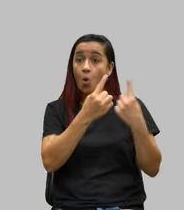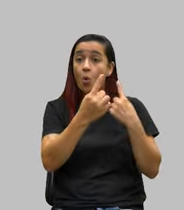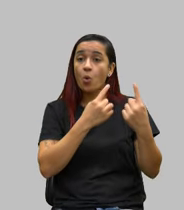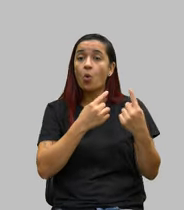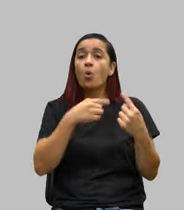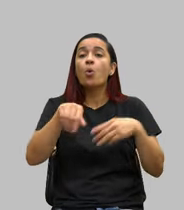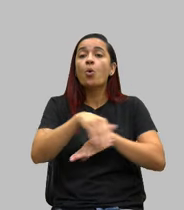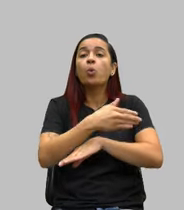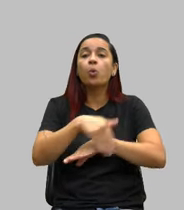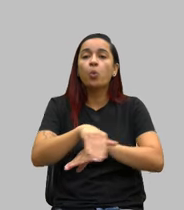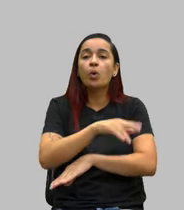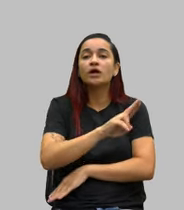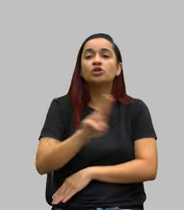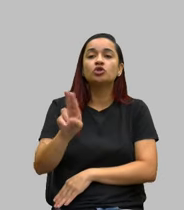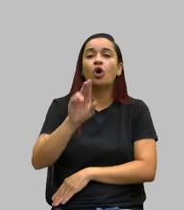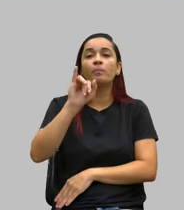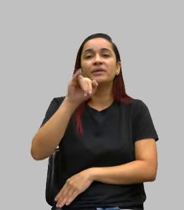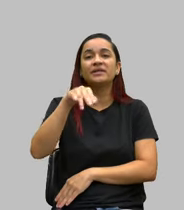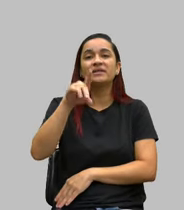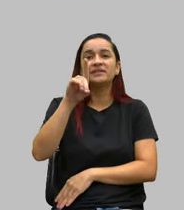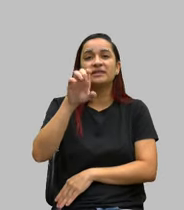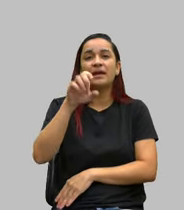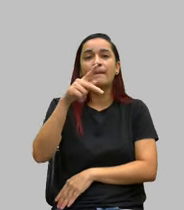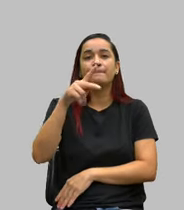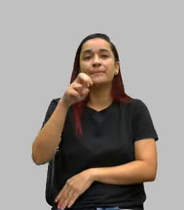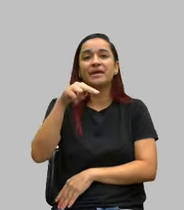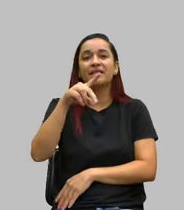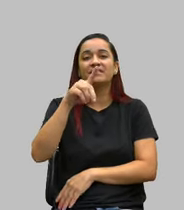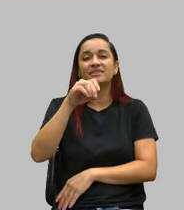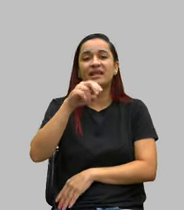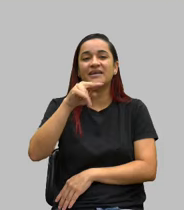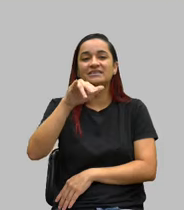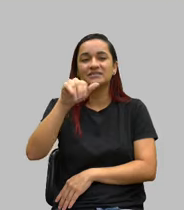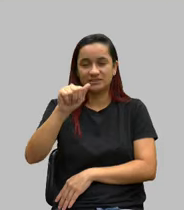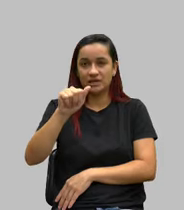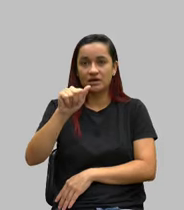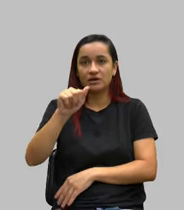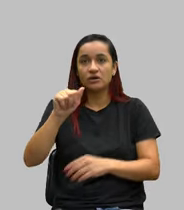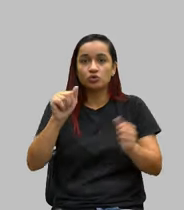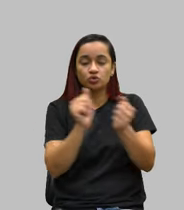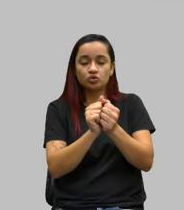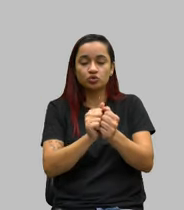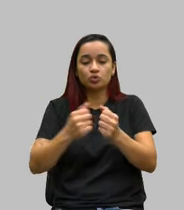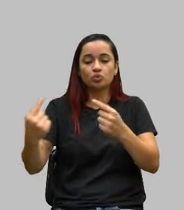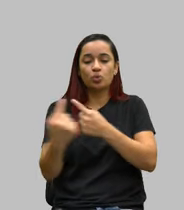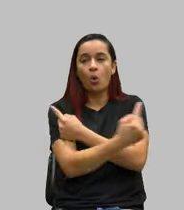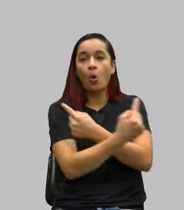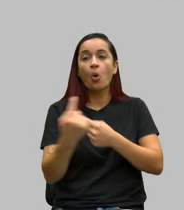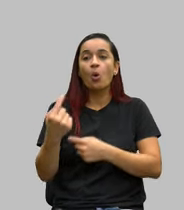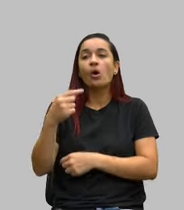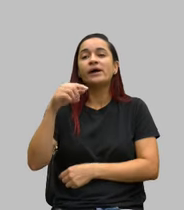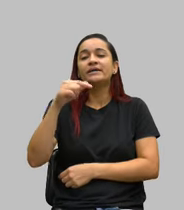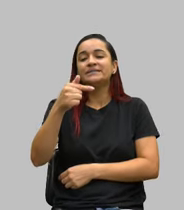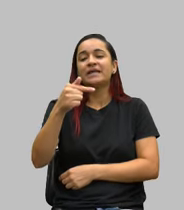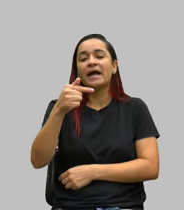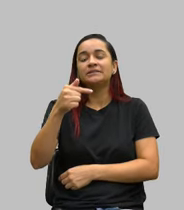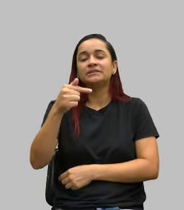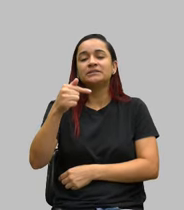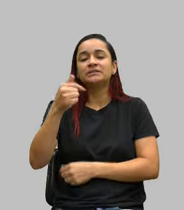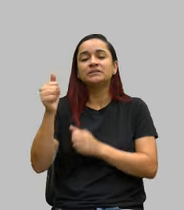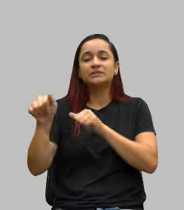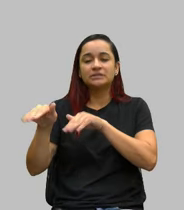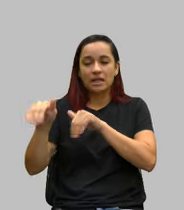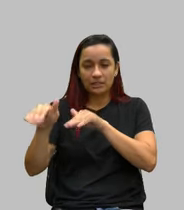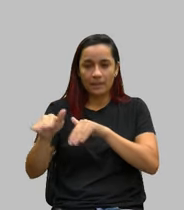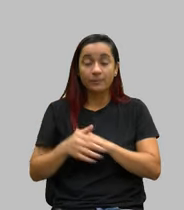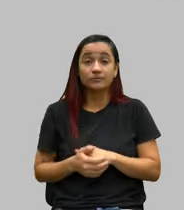Independência Leonardo é 7 de Setembro mesmo o Independência com 7 de setembro depois quem tiver curiosidade de entrar no Google Maps